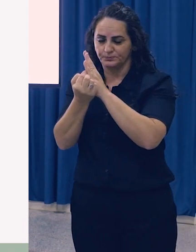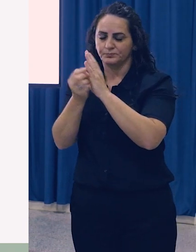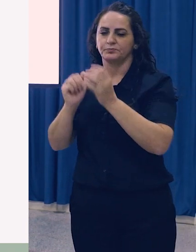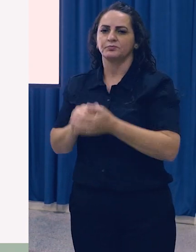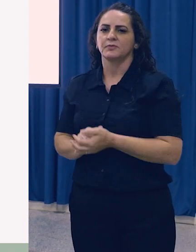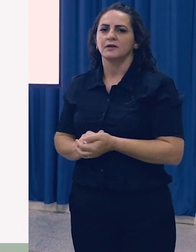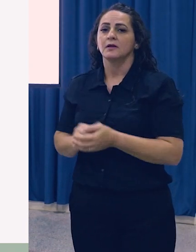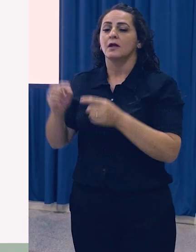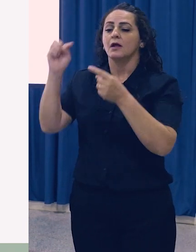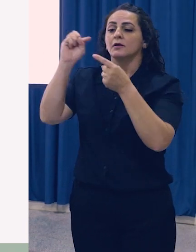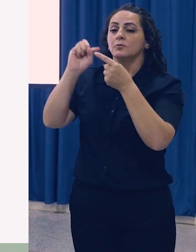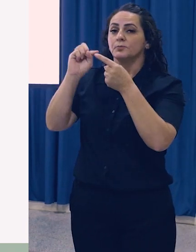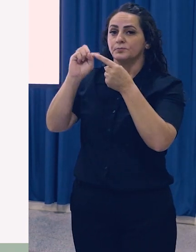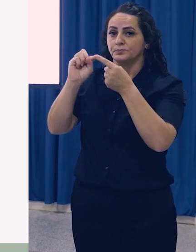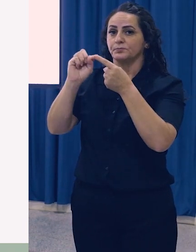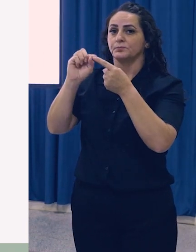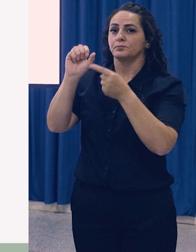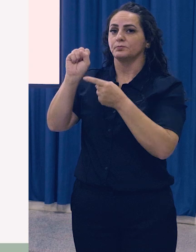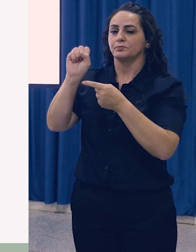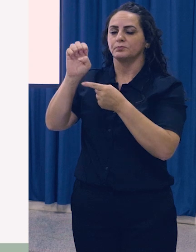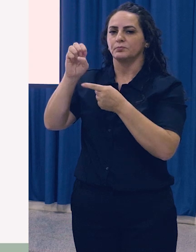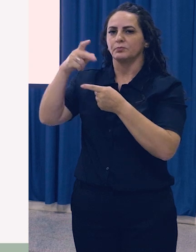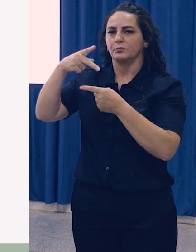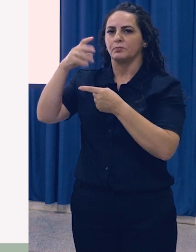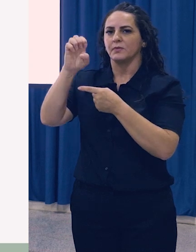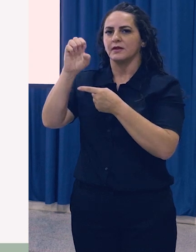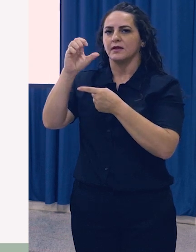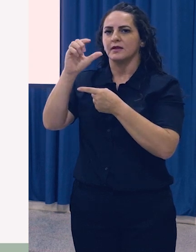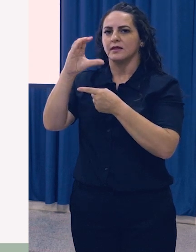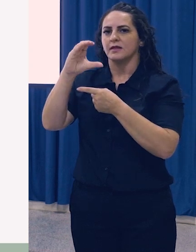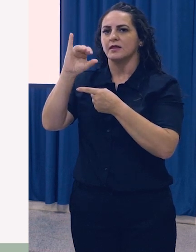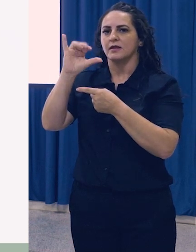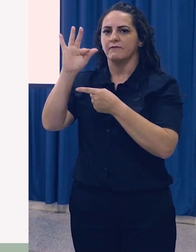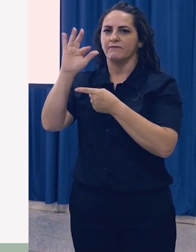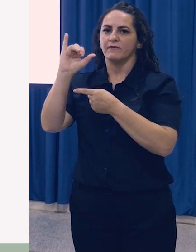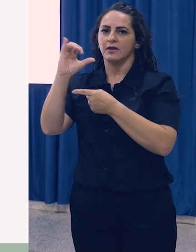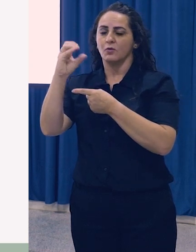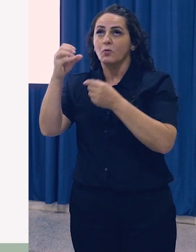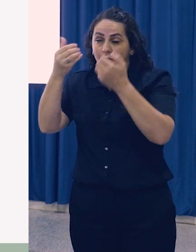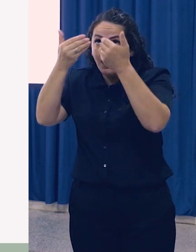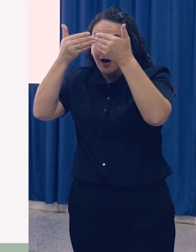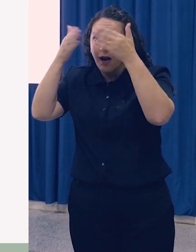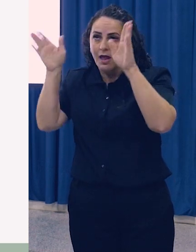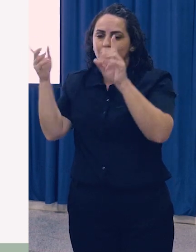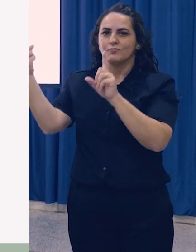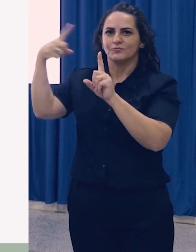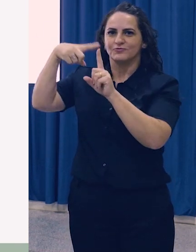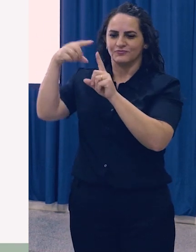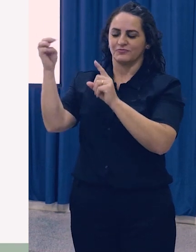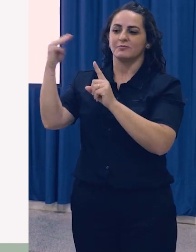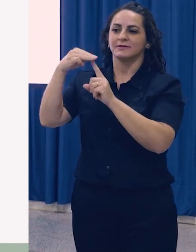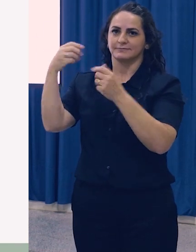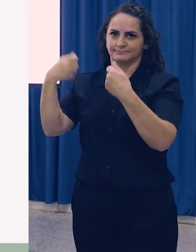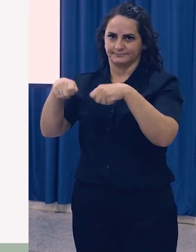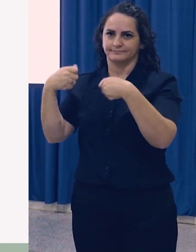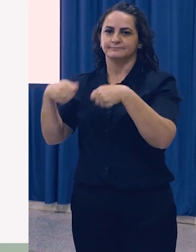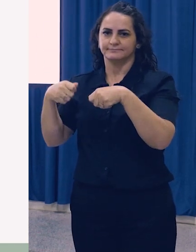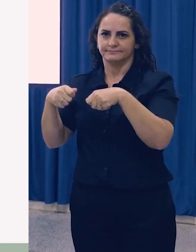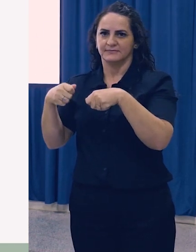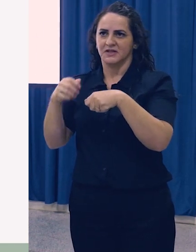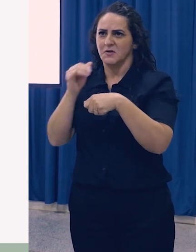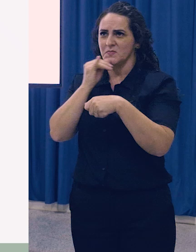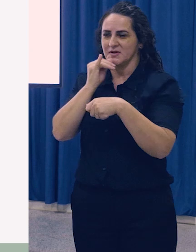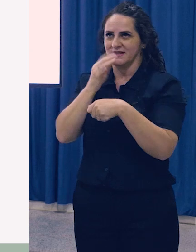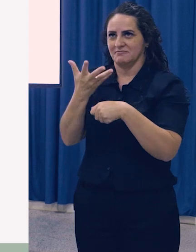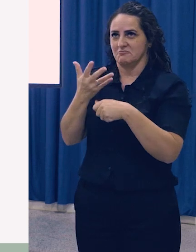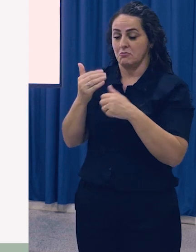Então, específico, a meta deve ser clara e objetiva, né? A gente não pode dizer, por exemplo, eu quero crescer nas